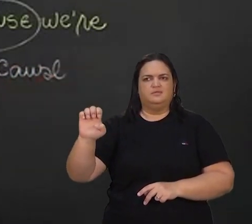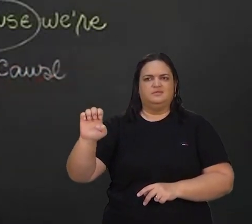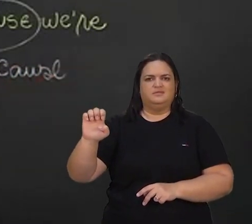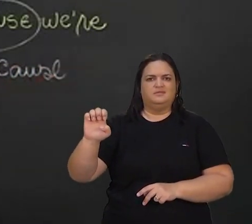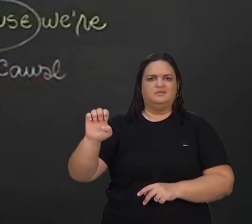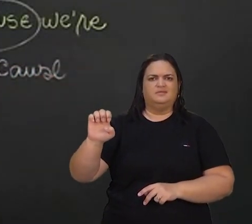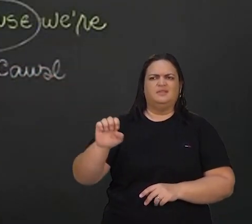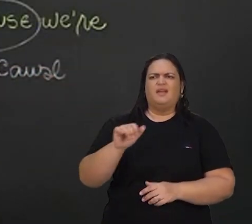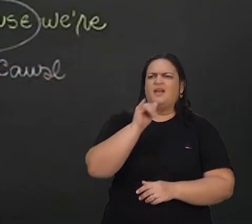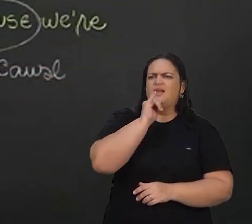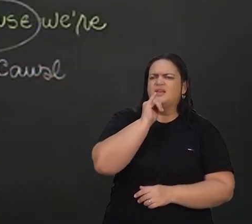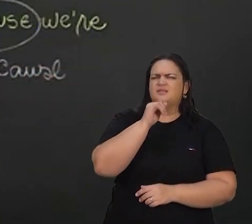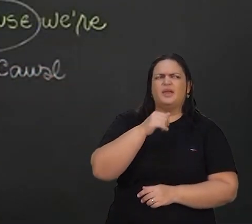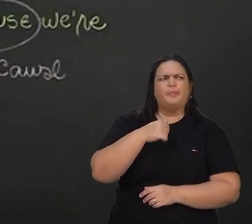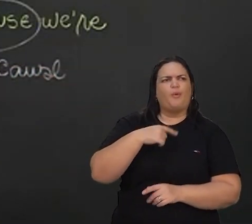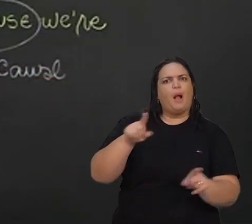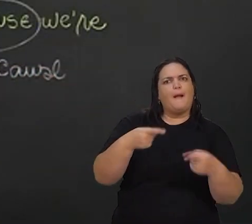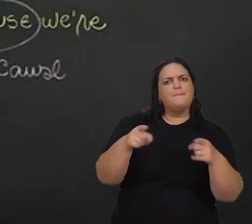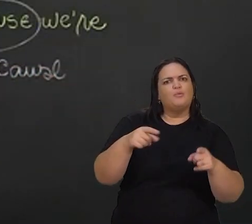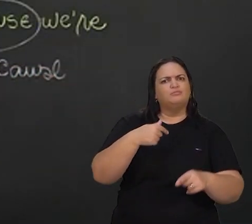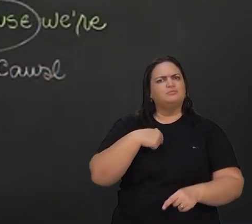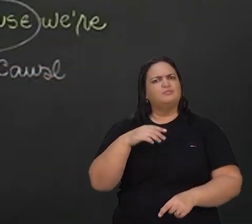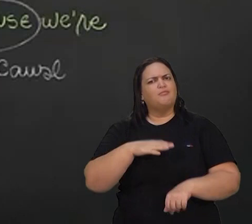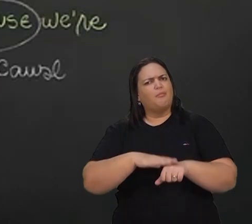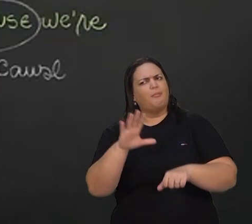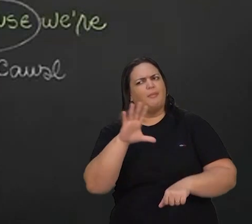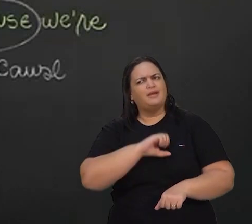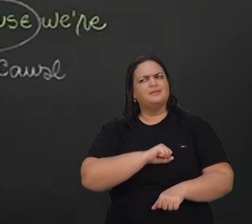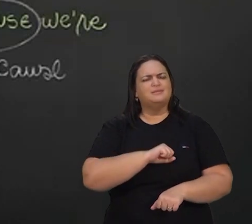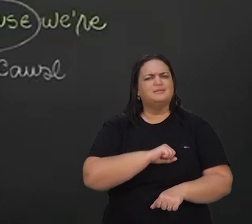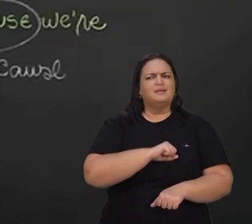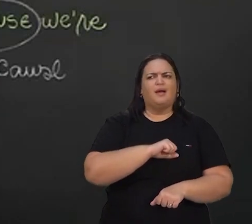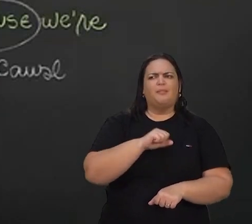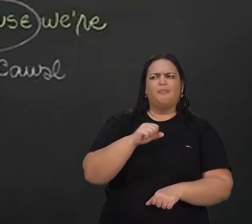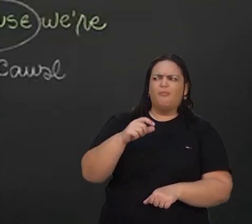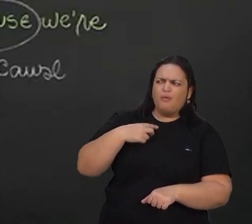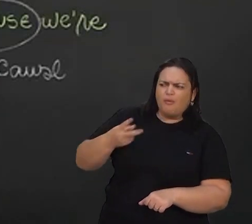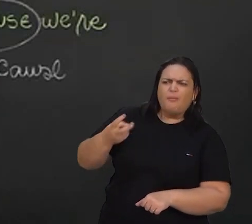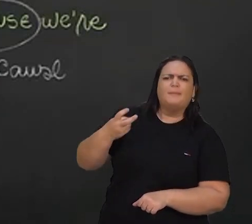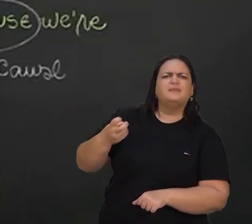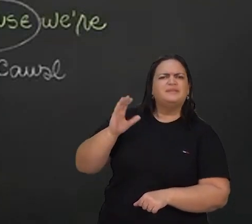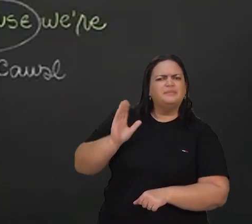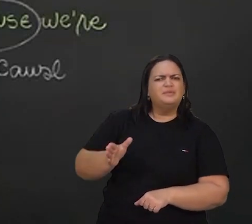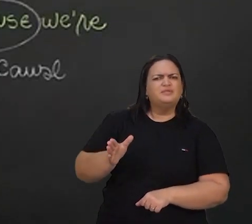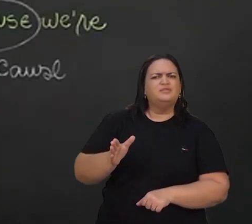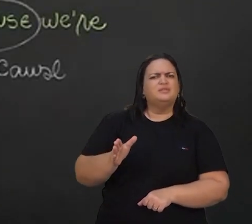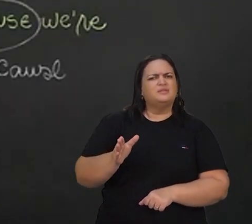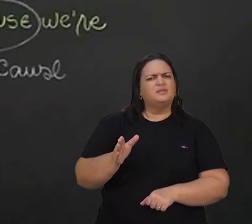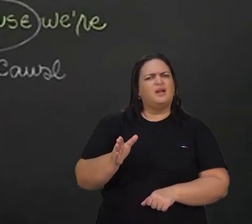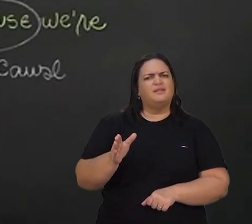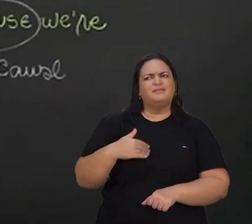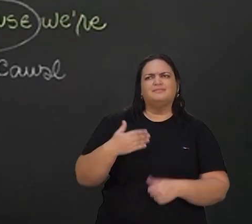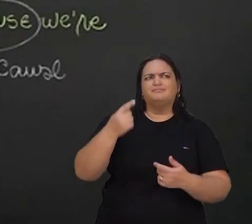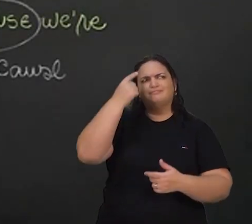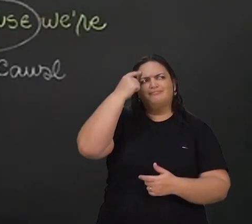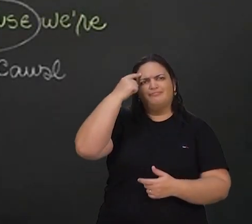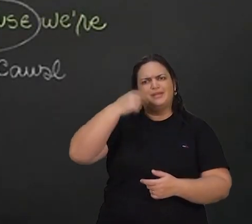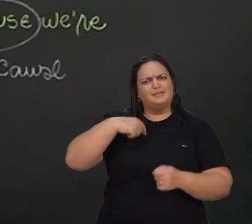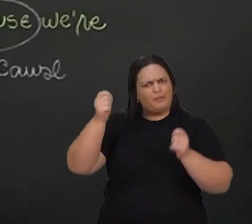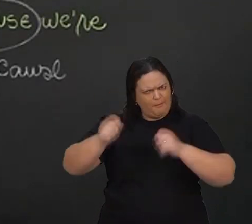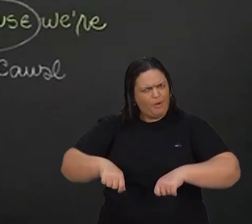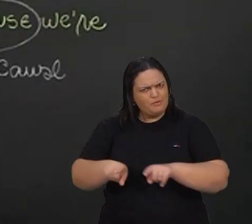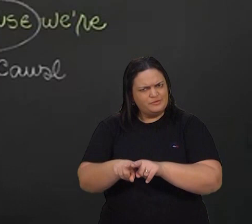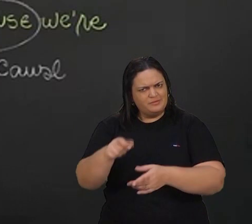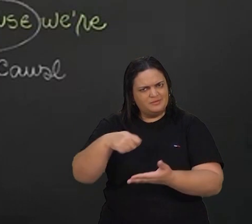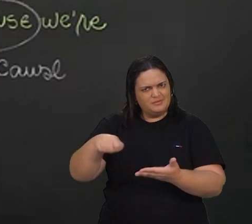Teacher, a música que eu mais gosto começa o refrão assim, cause. Eu posso escrever assim também, porque cause eu sei que significa também